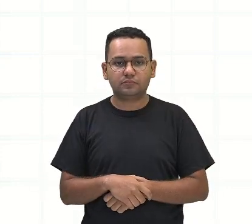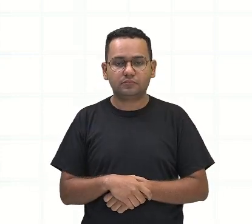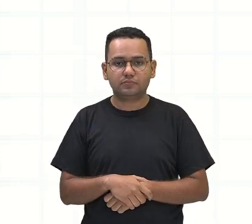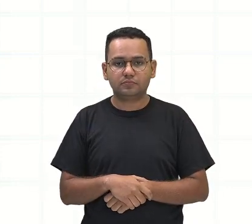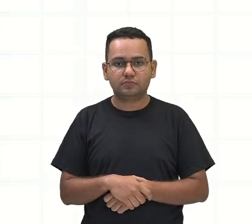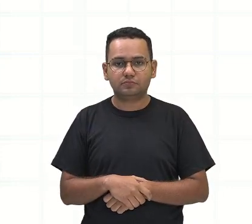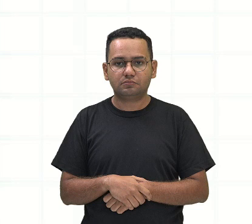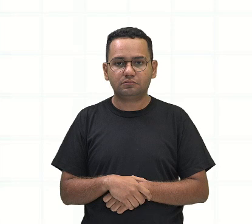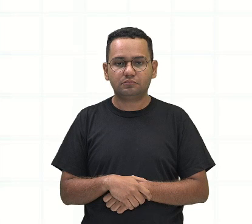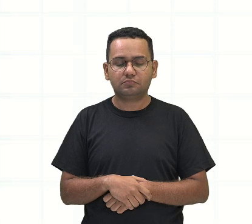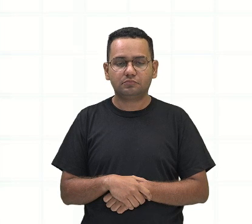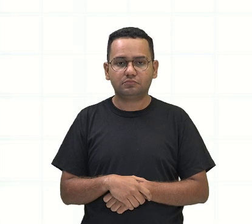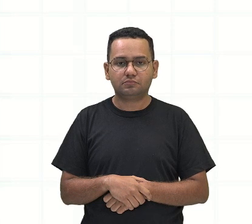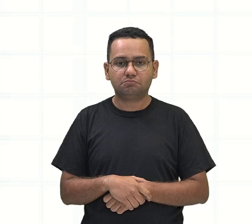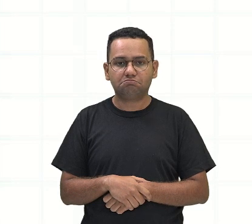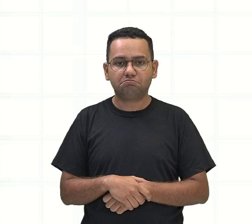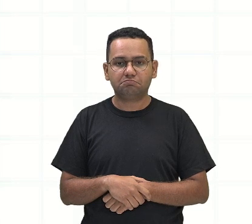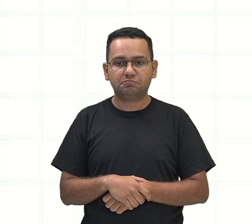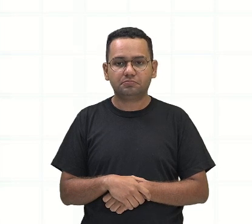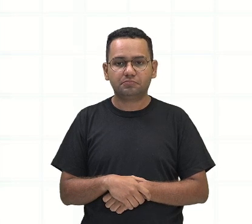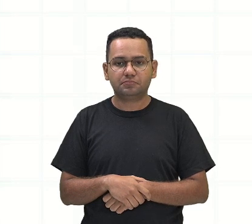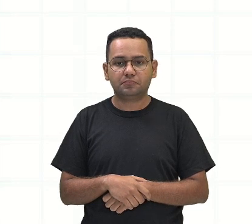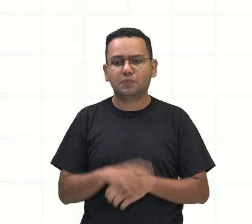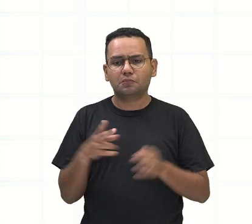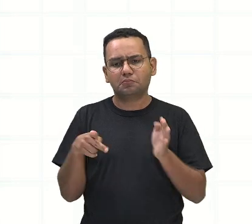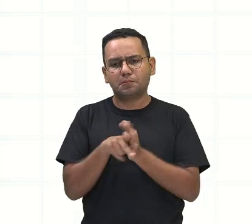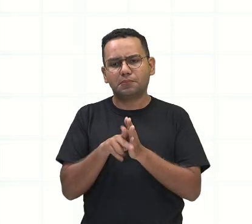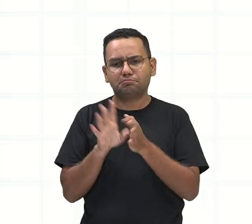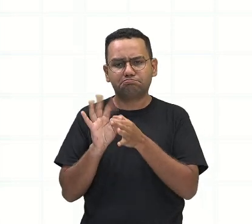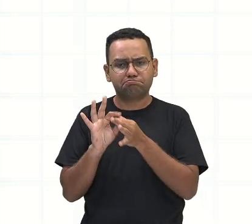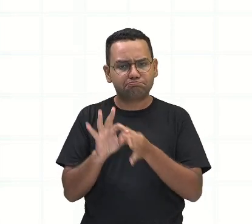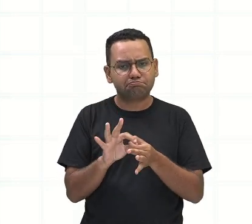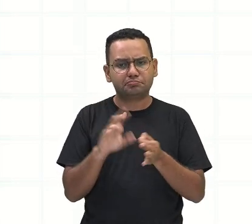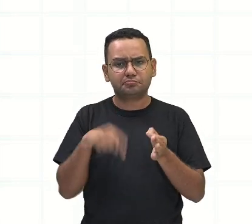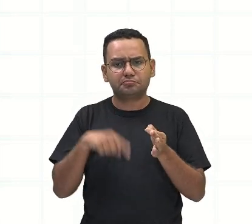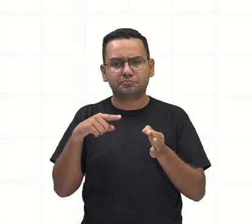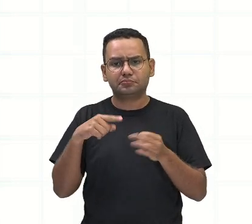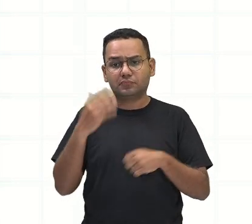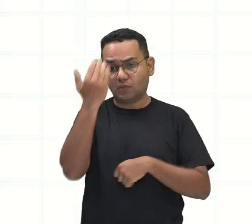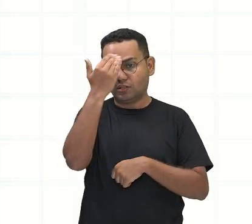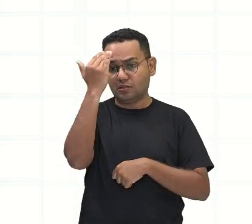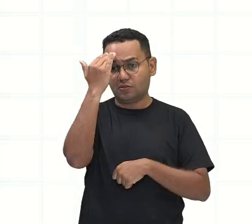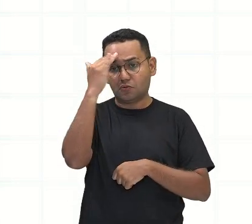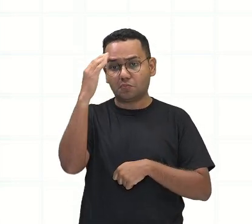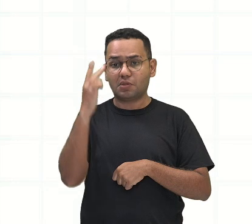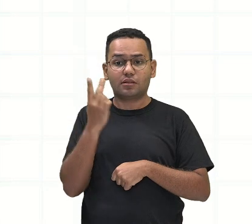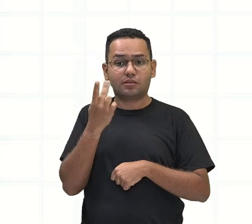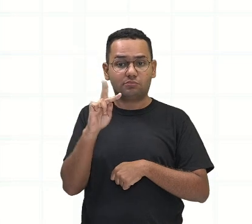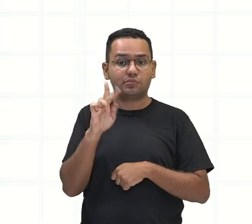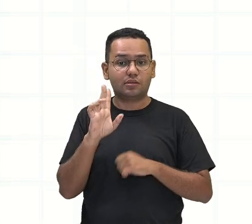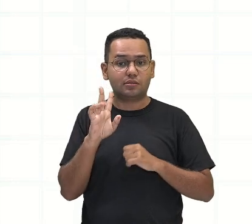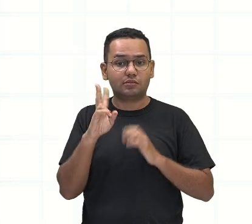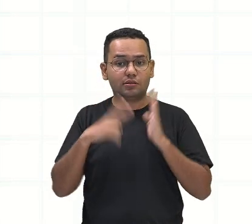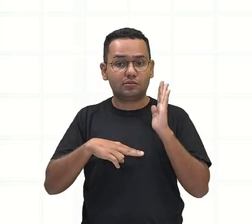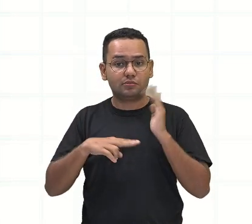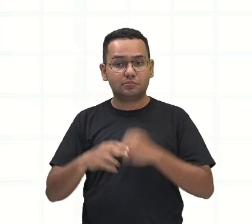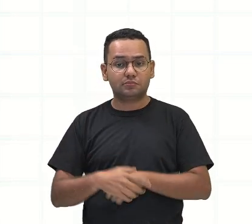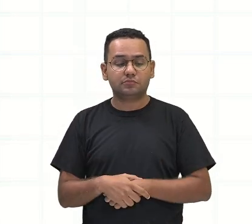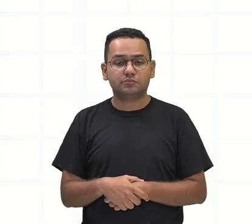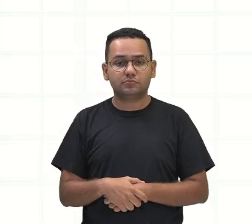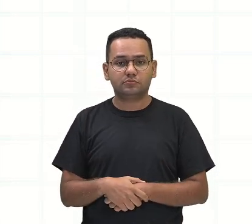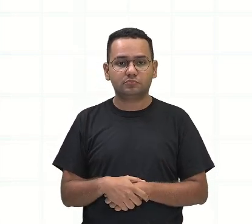da realidade, né, das suas convicções, o entendimento dele, né, daquele momento ali. E ele